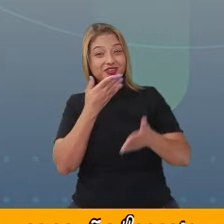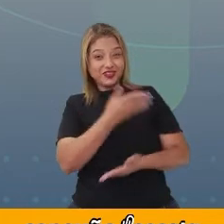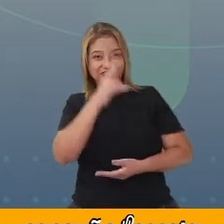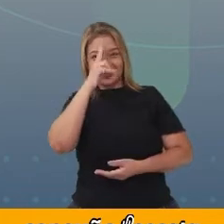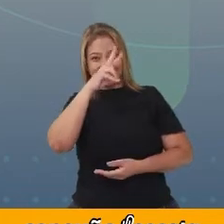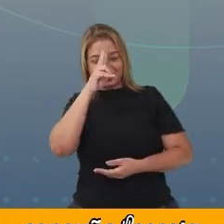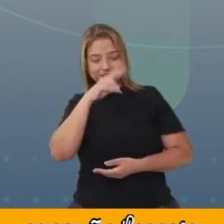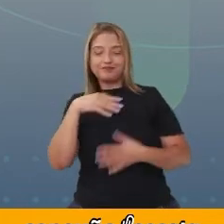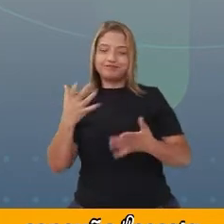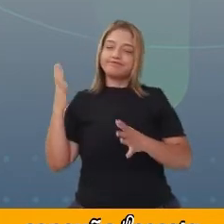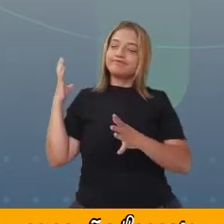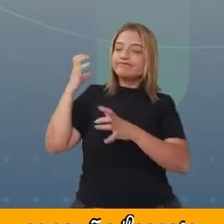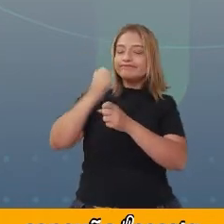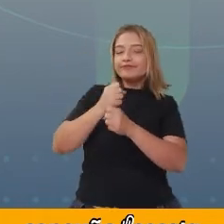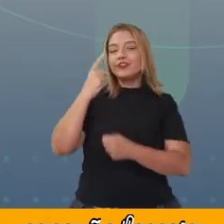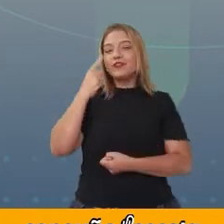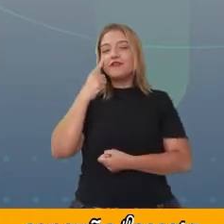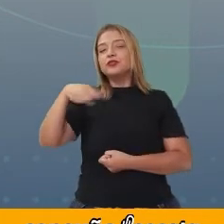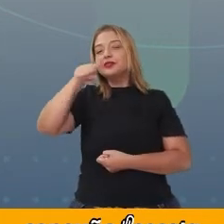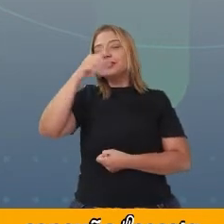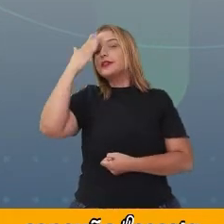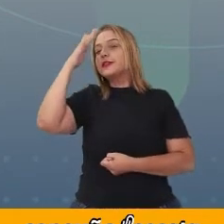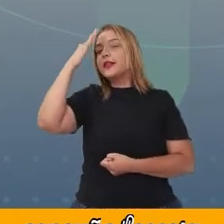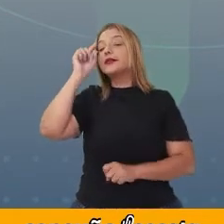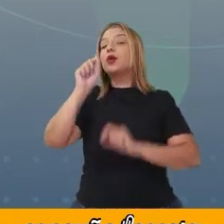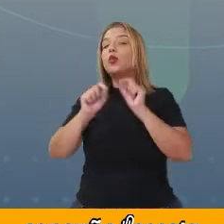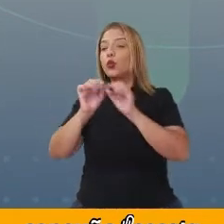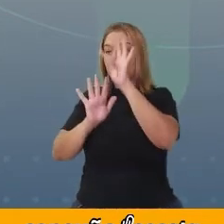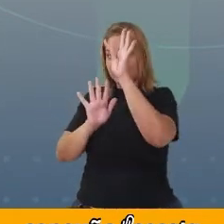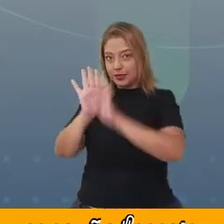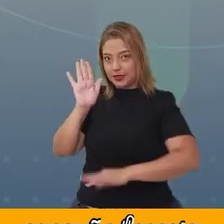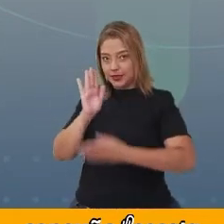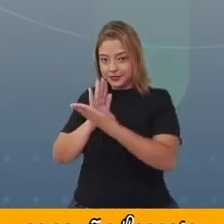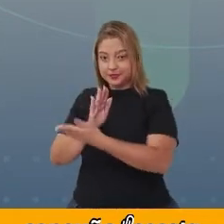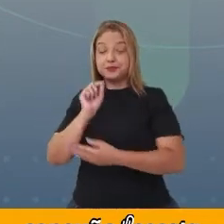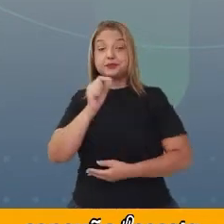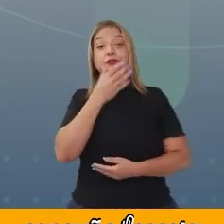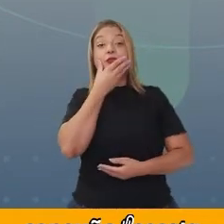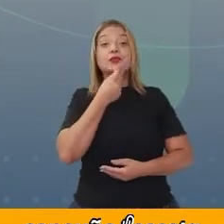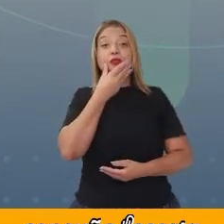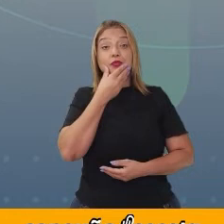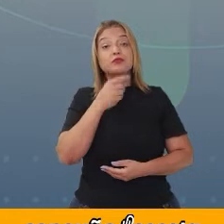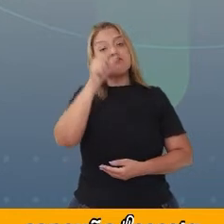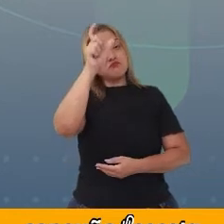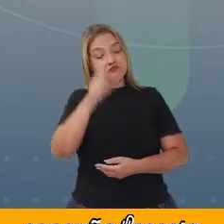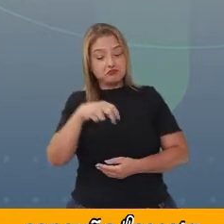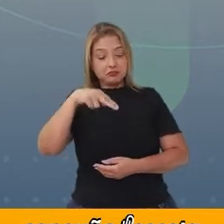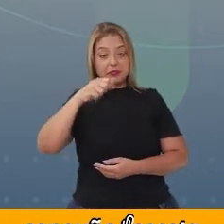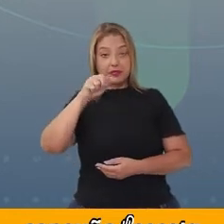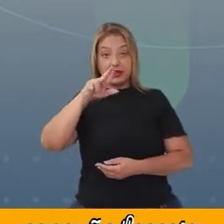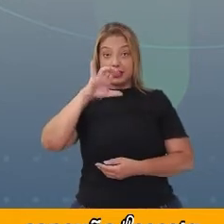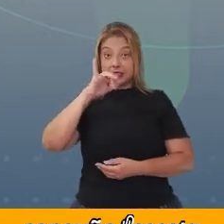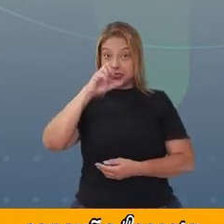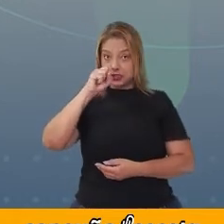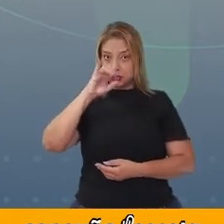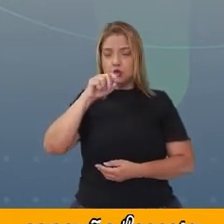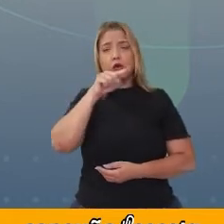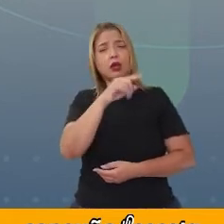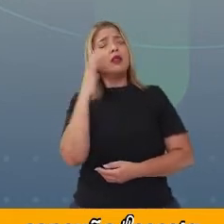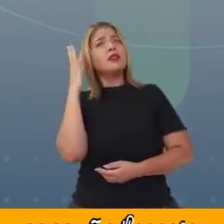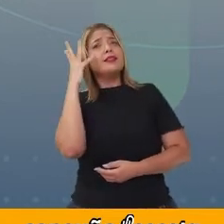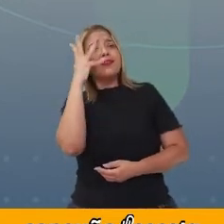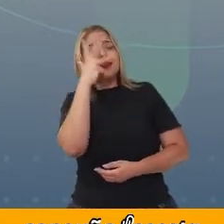para compreender essa narrativa. Nós temos aqui então Narciso, um rapaz que era muito lindo, mas